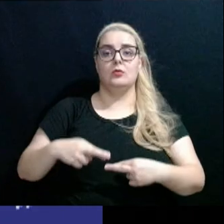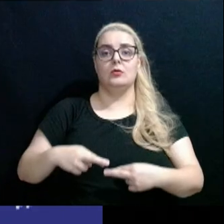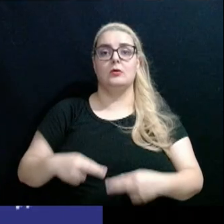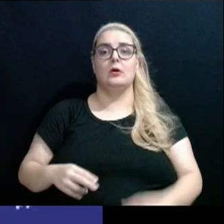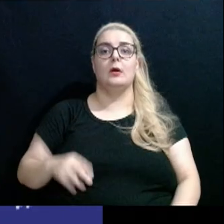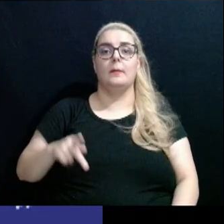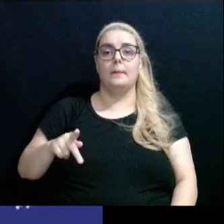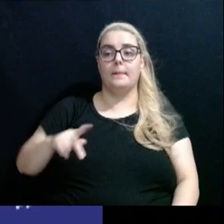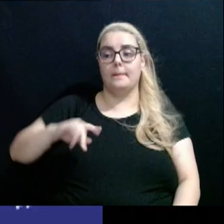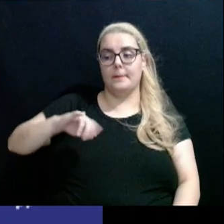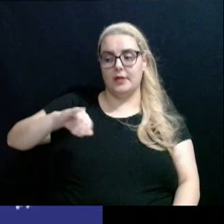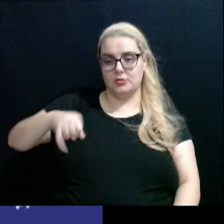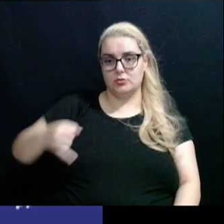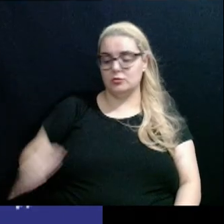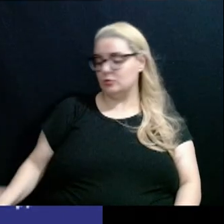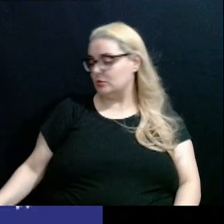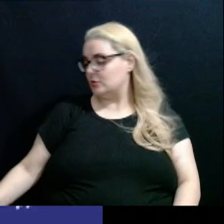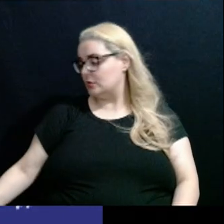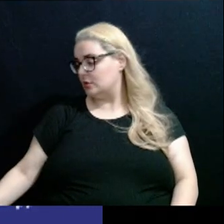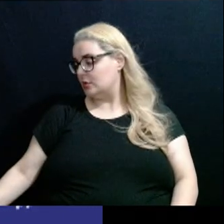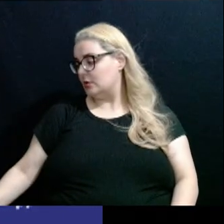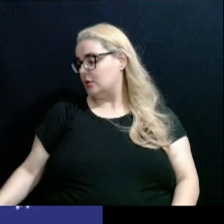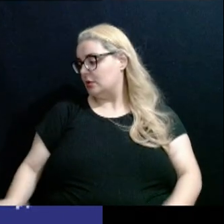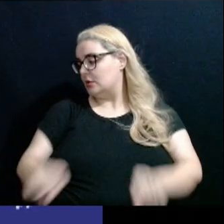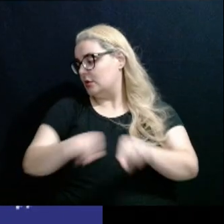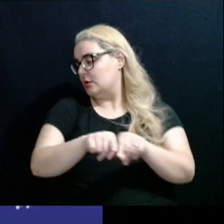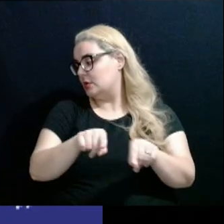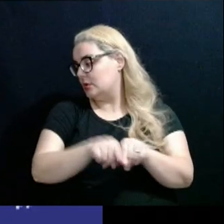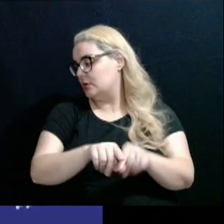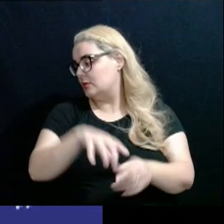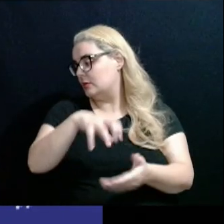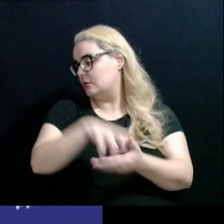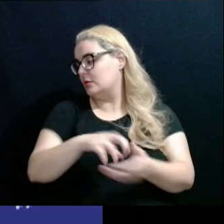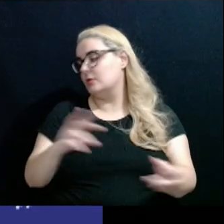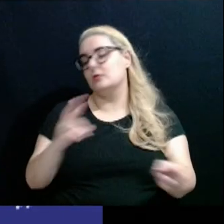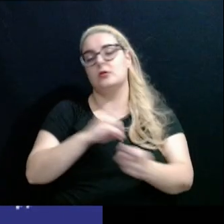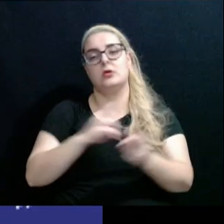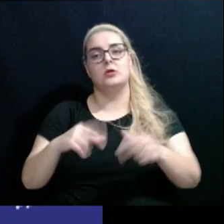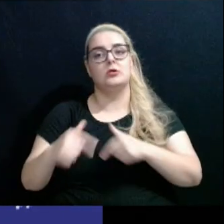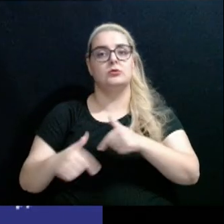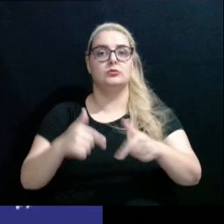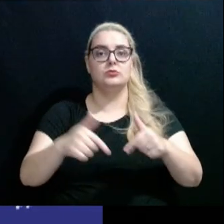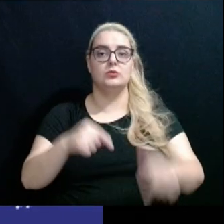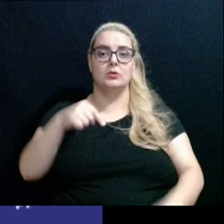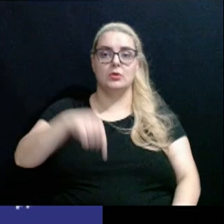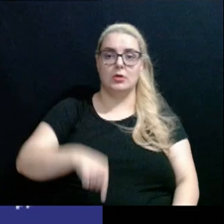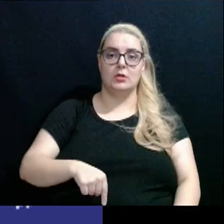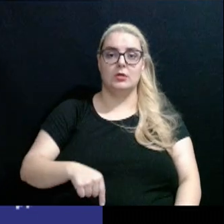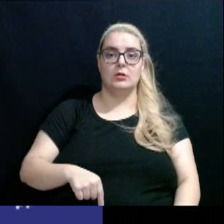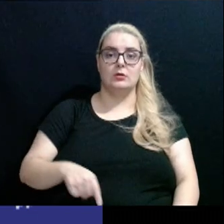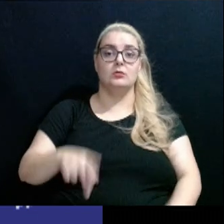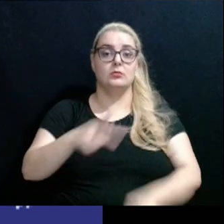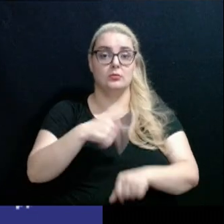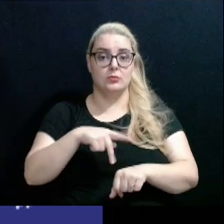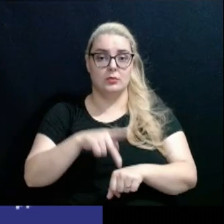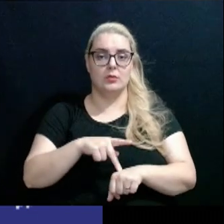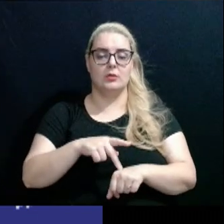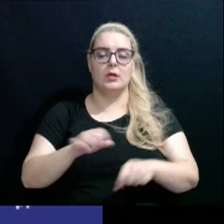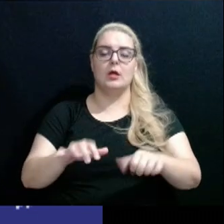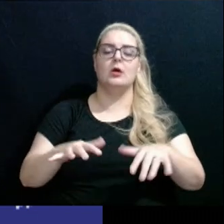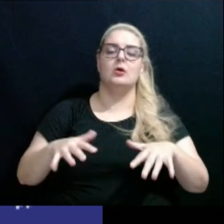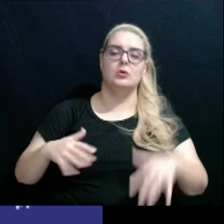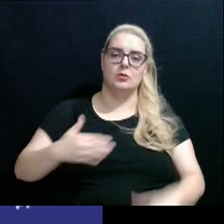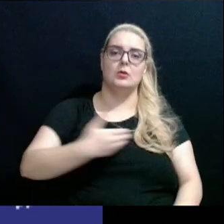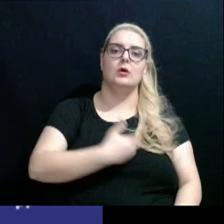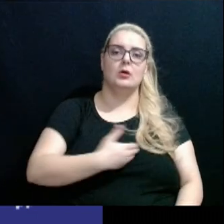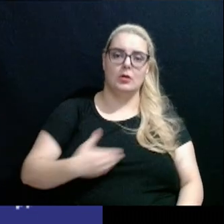e também sobre os aspectos centrais das relações de trabalho aqui no país. A audiência pública é um espaço